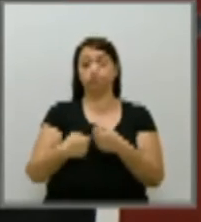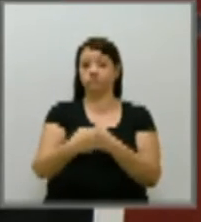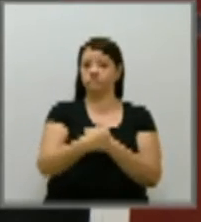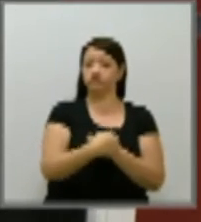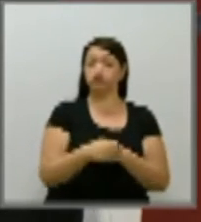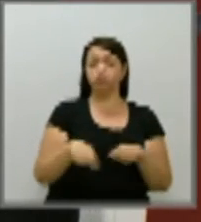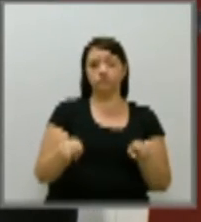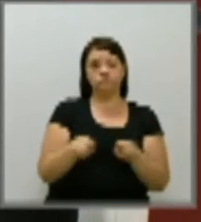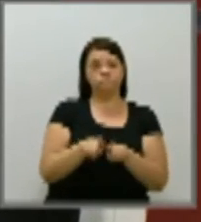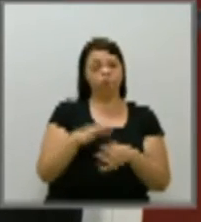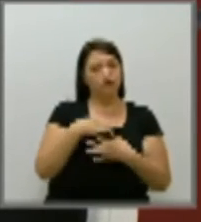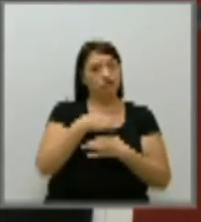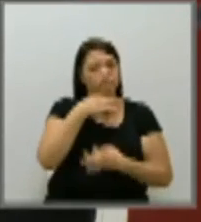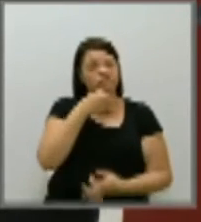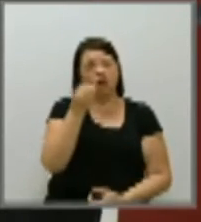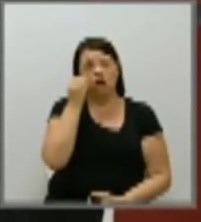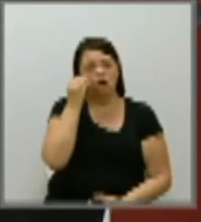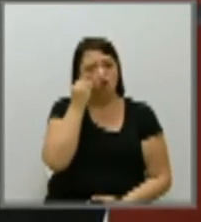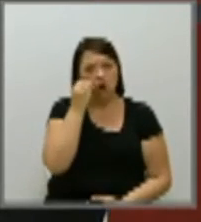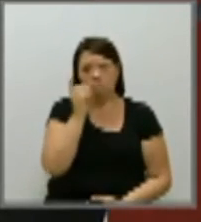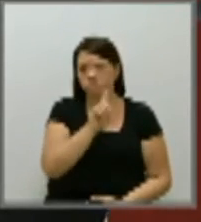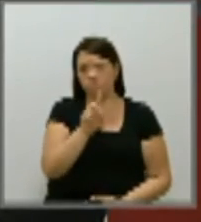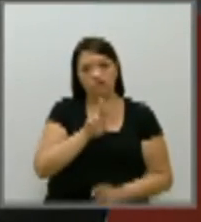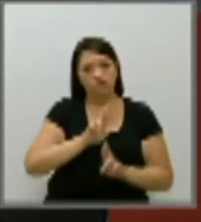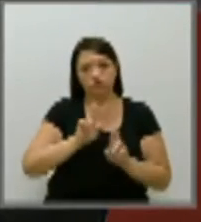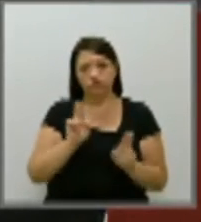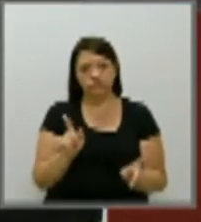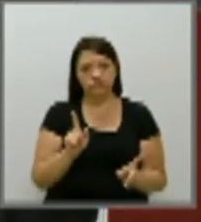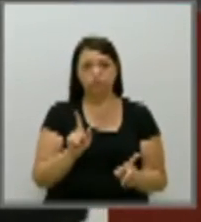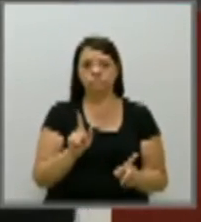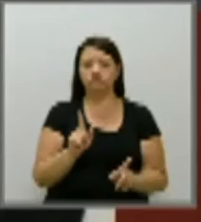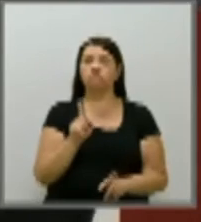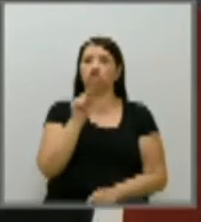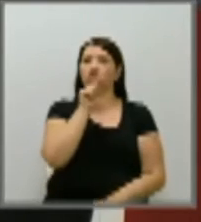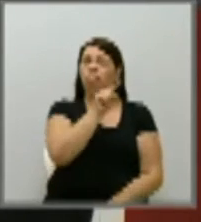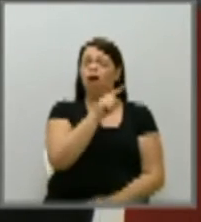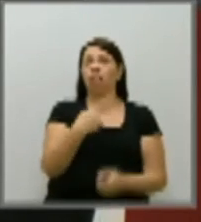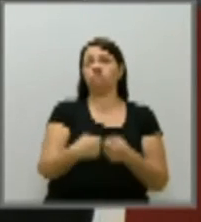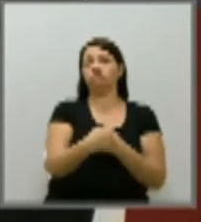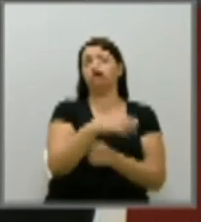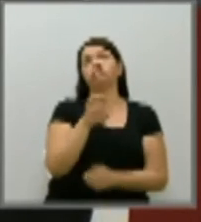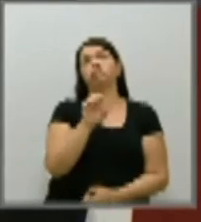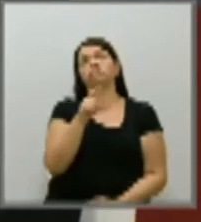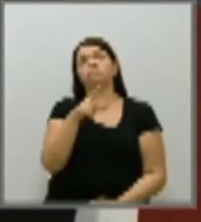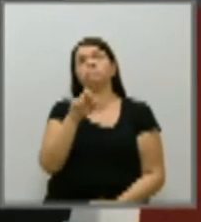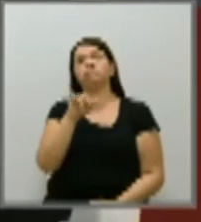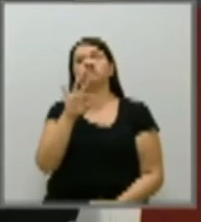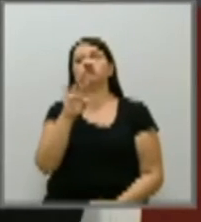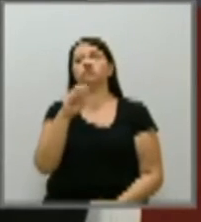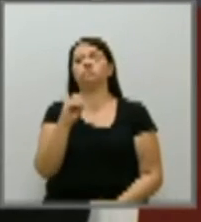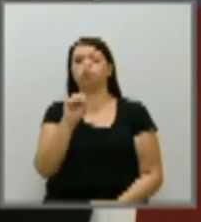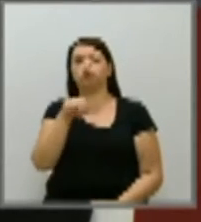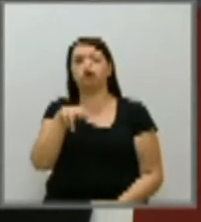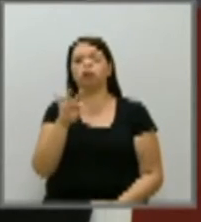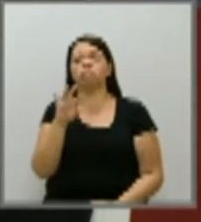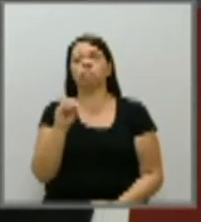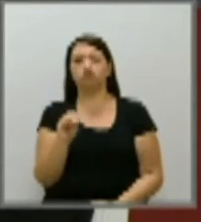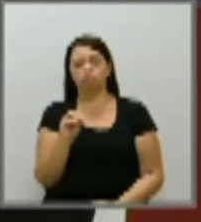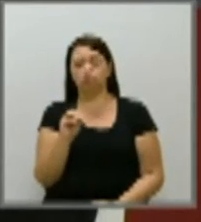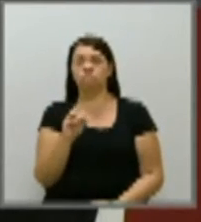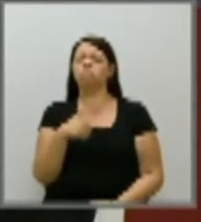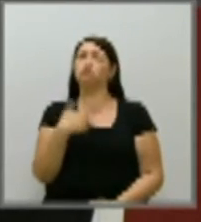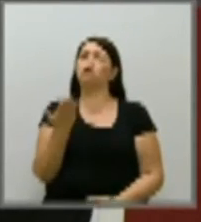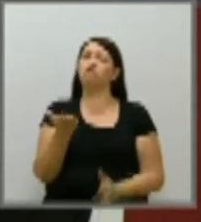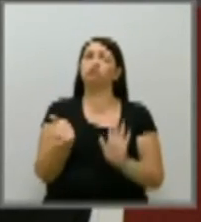que em Gravataí não é diferente, né? No Espírito Santo, enfim. Então, quais são as suas propostas para melhorar a